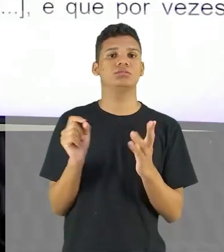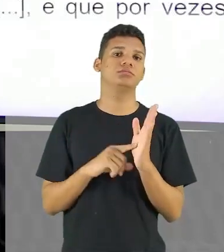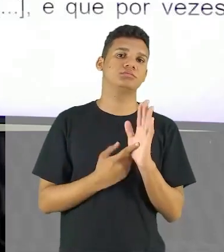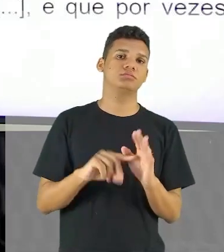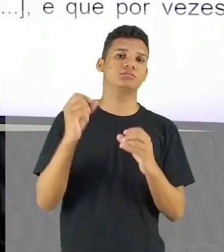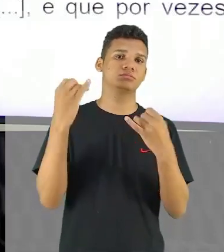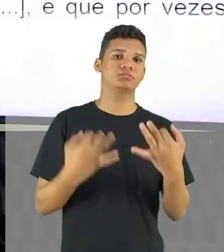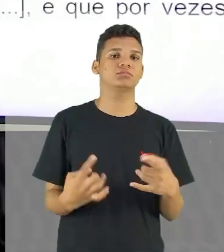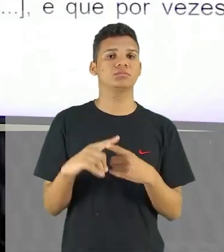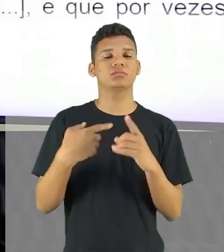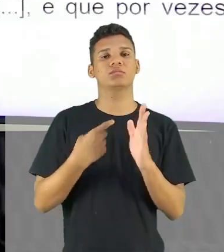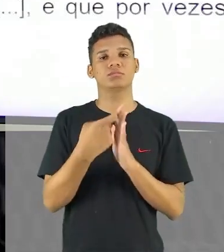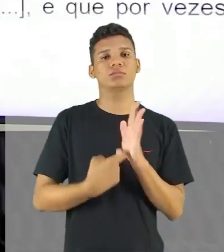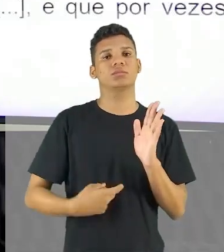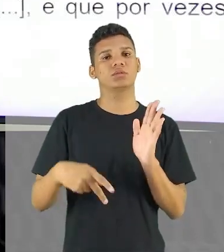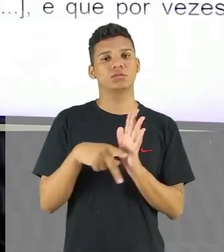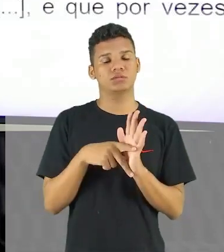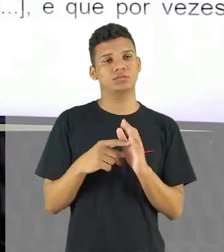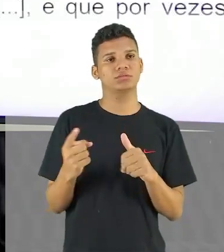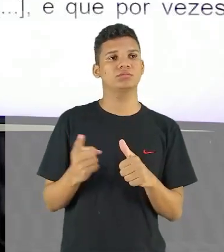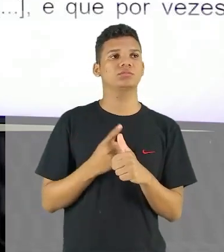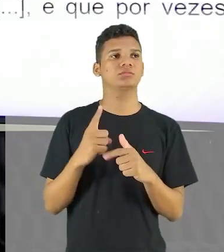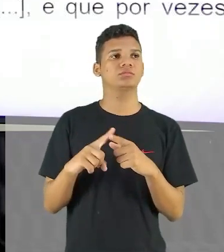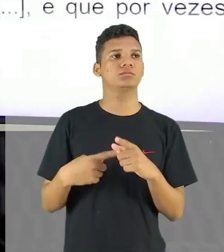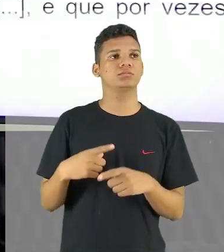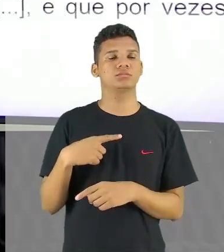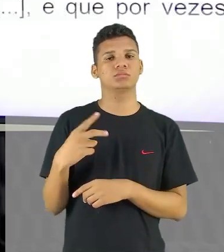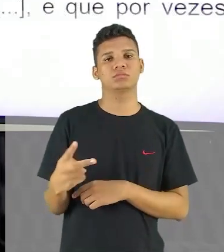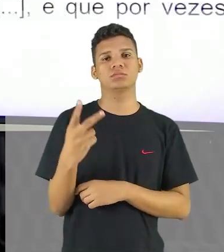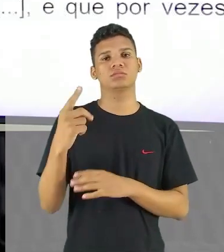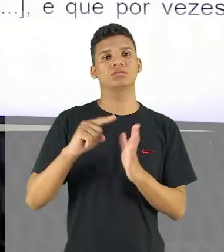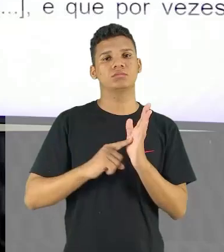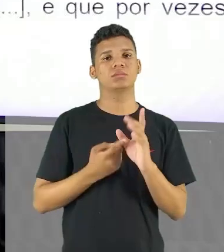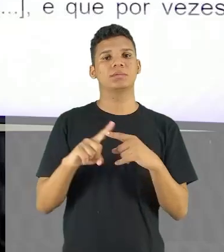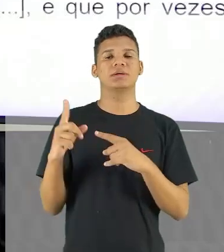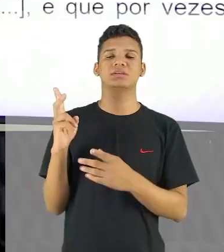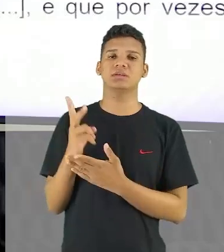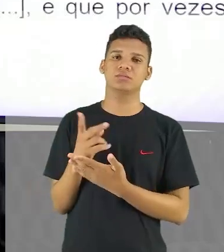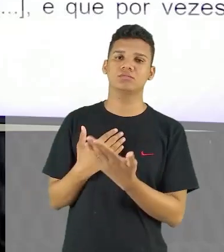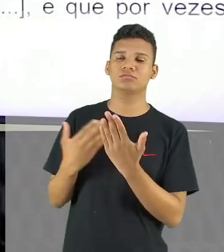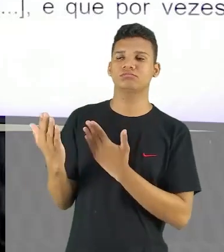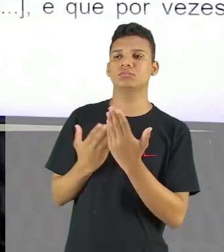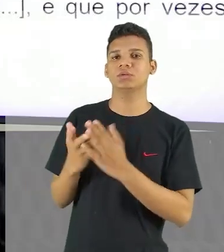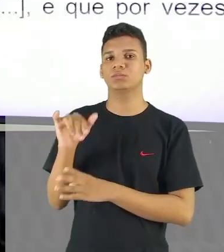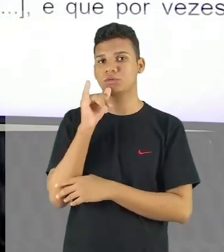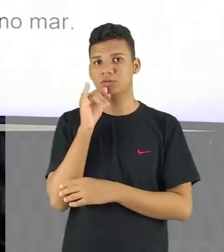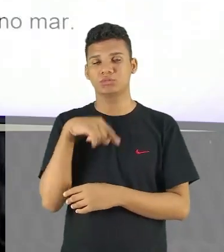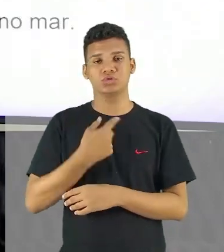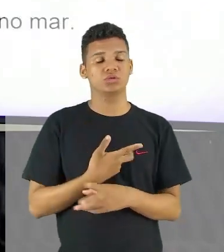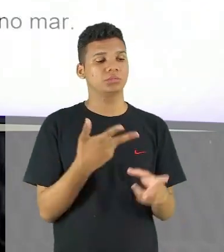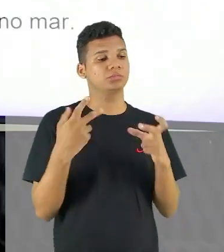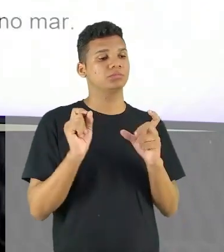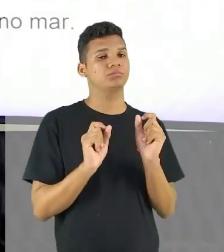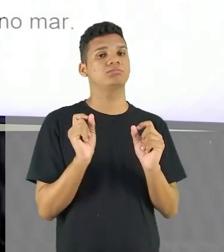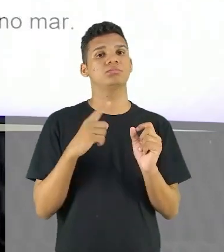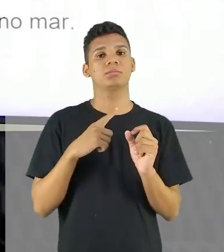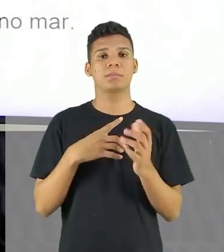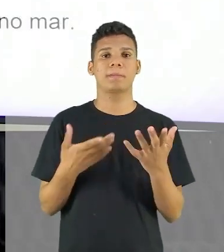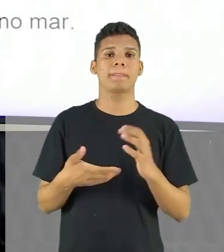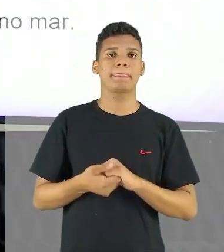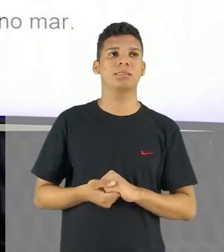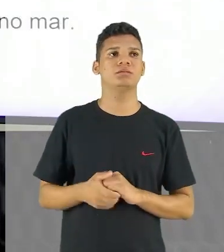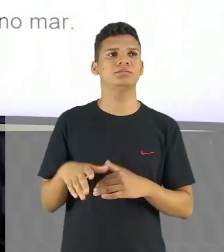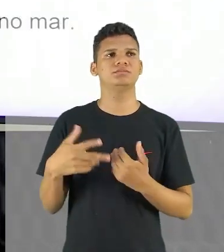texto, é a parte 1 do texto, tá? 2 pontos. Eu vou ter um diálogo, eu vou ter o, sei lá, vamos ver o que tem.